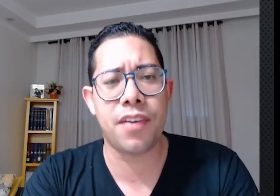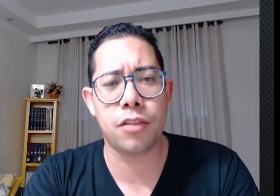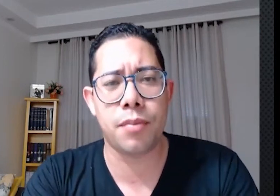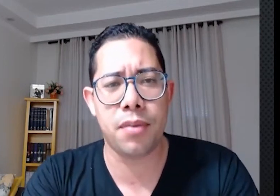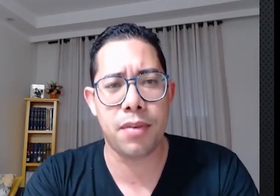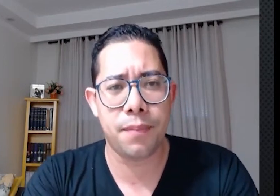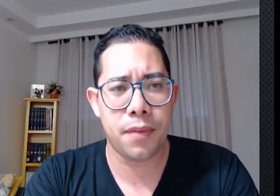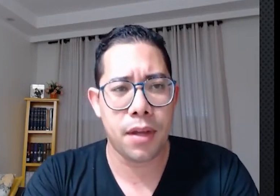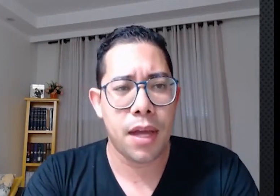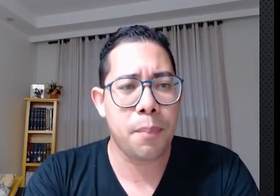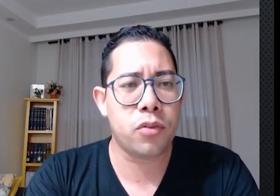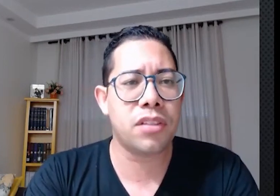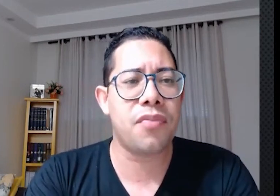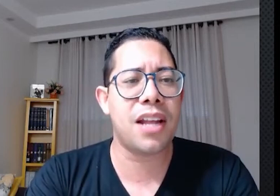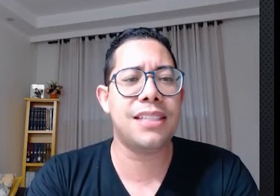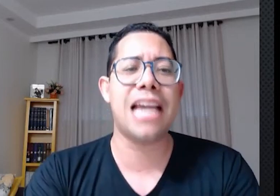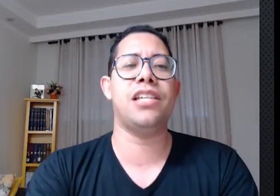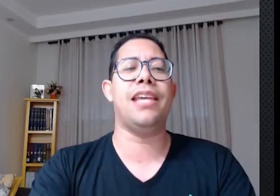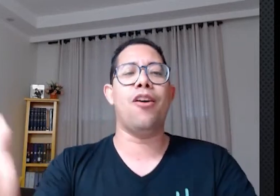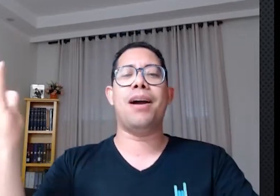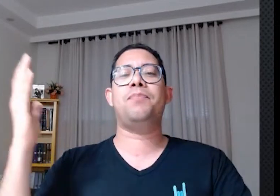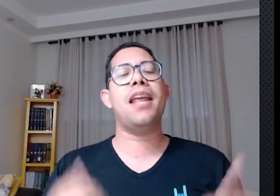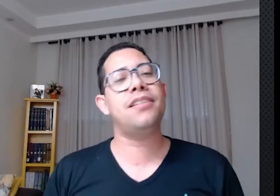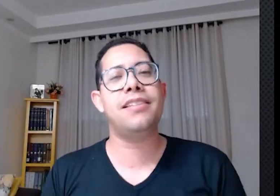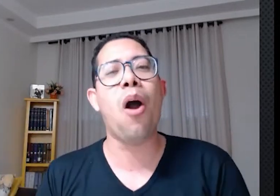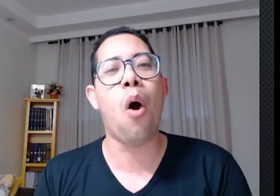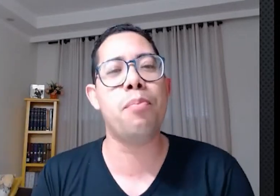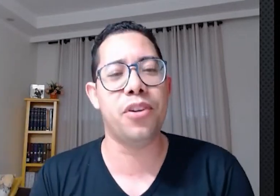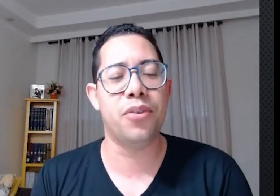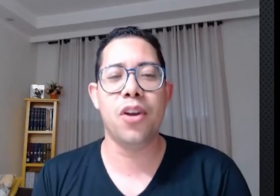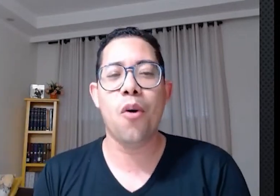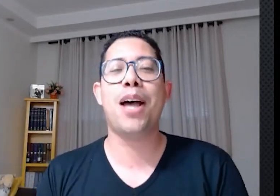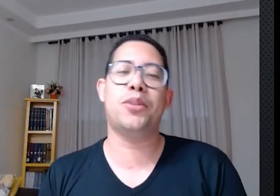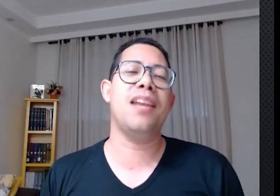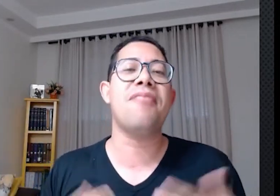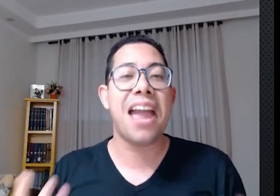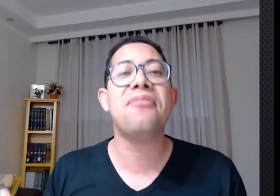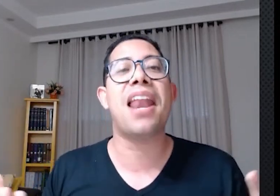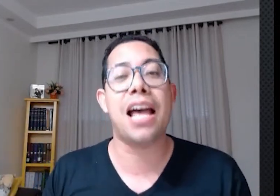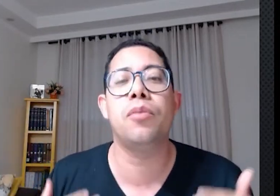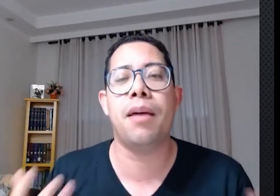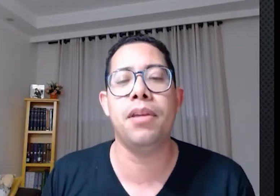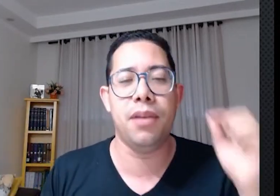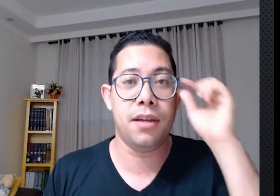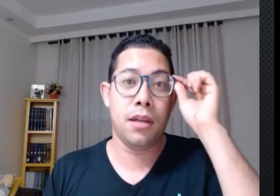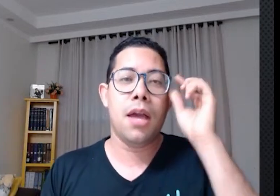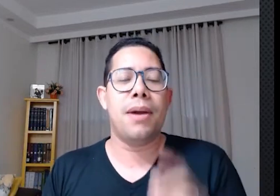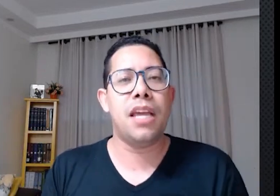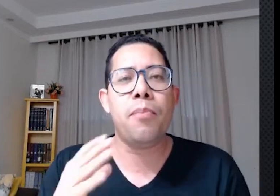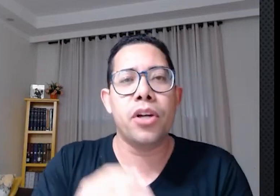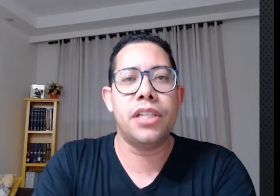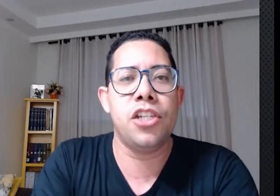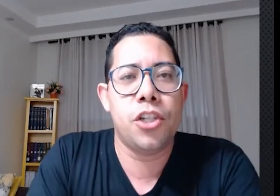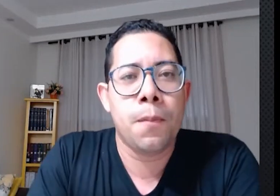pastor vai falar sobre a Bíblia? Tem pessoas que falam assim, Gesiel, mas parece que isso é óbvio. O pastor ele vai falar sobre a Bíblia.